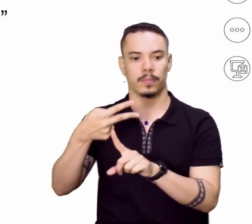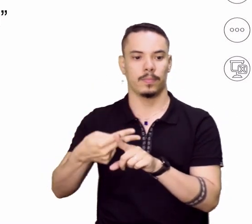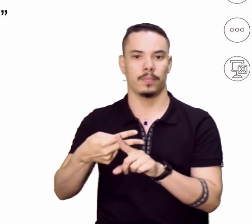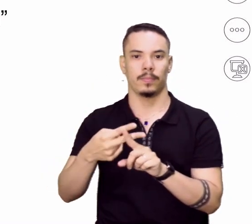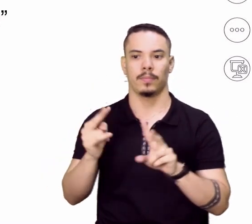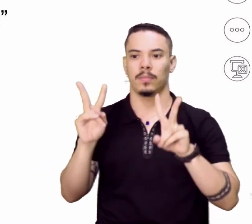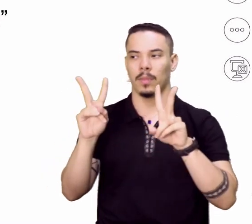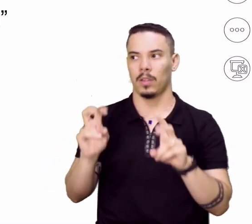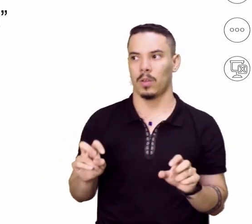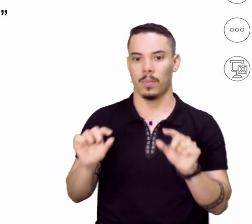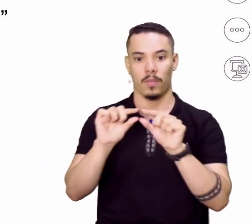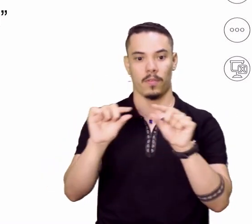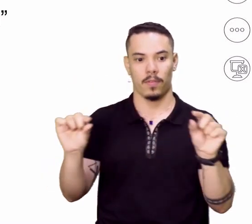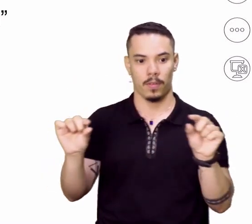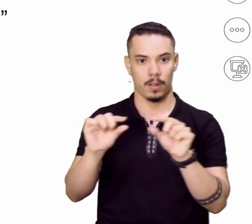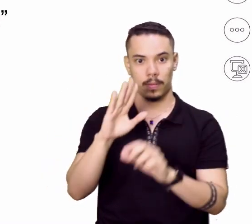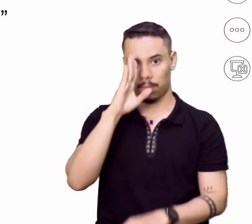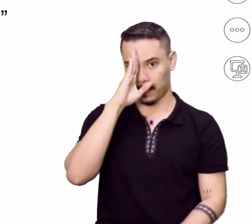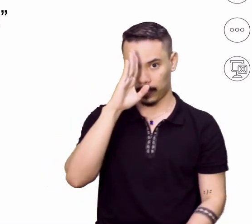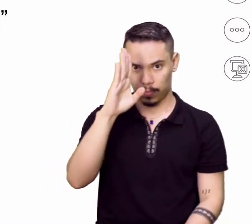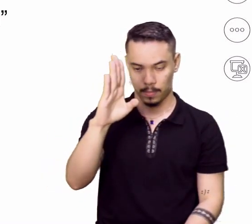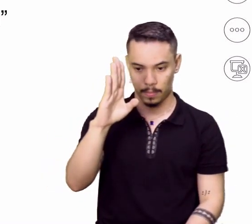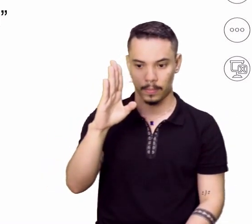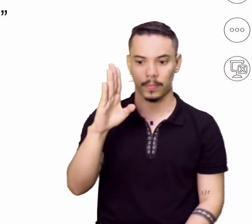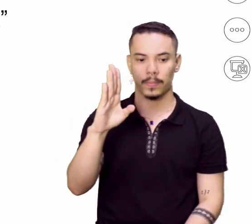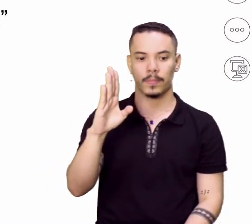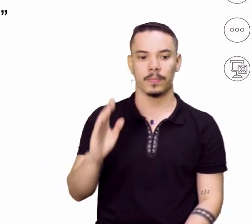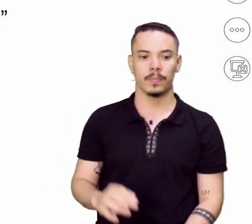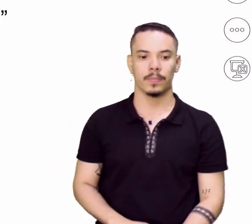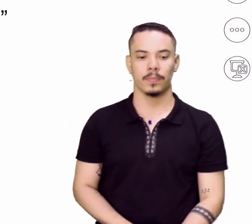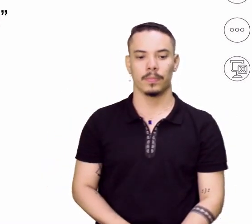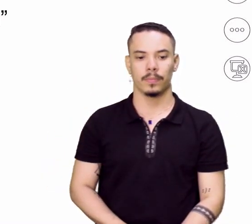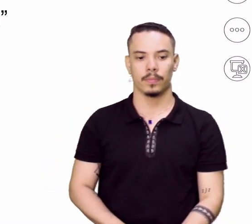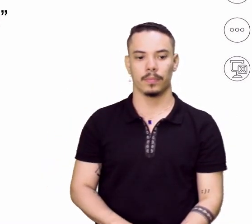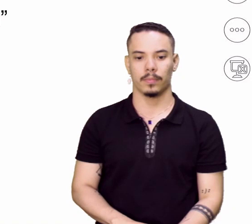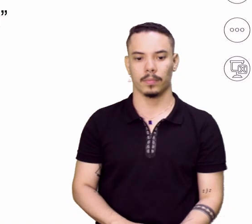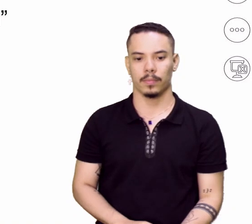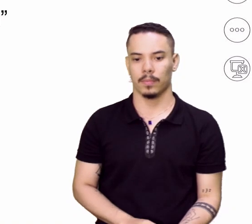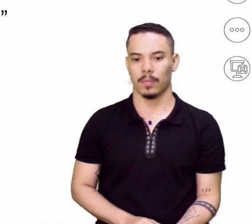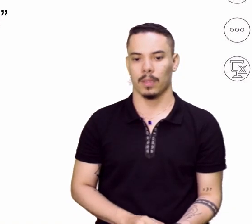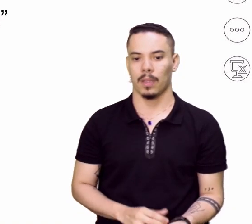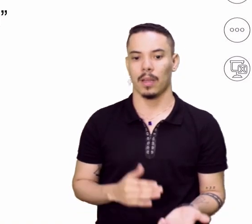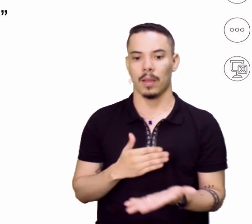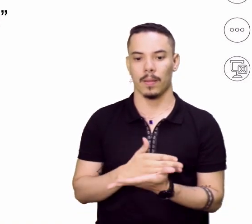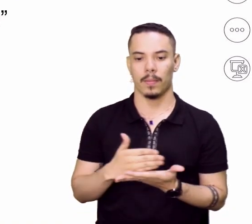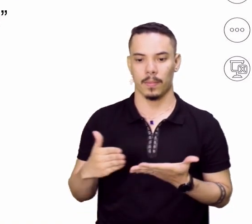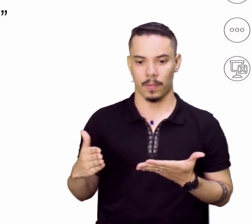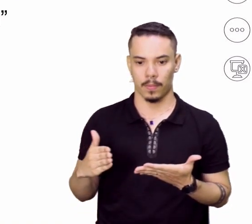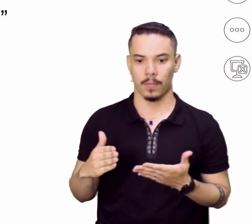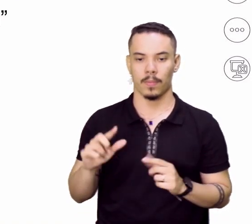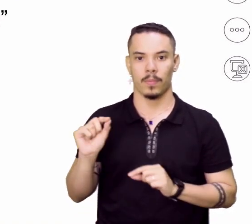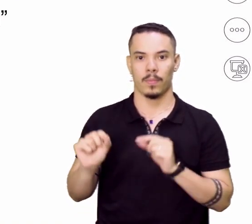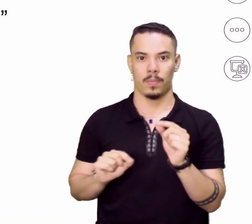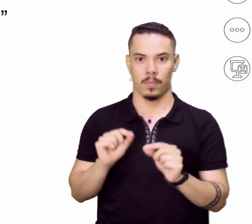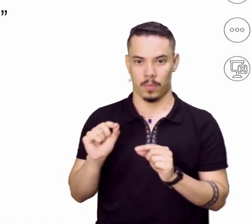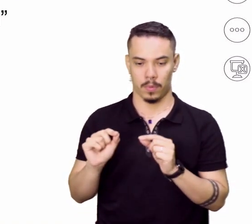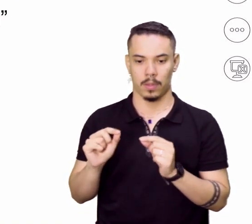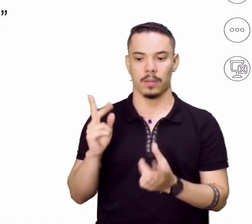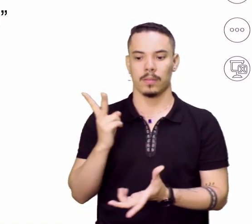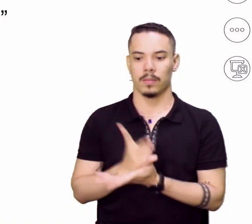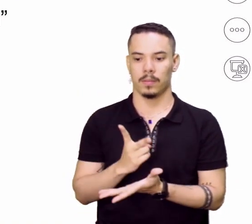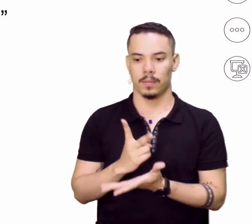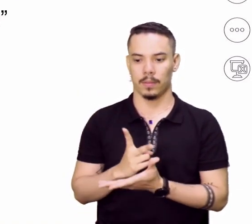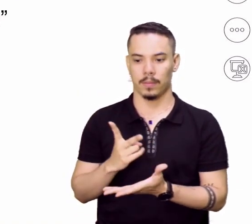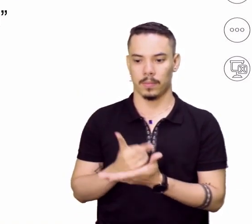oração principal. As relative clauses começam com um relative pronoun. Então você